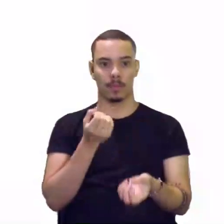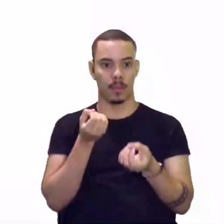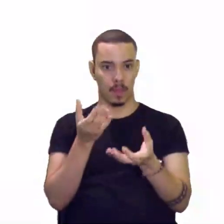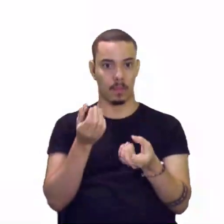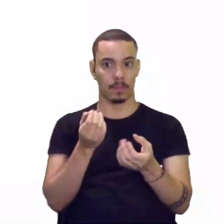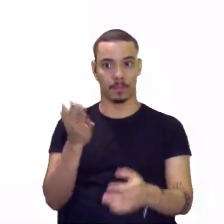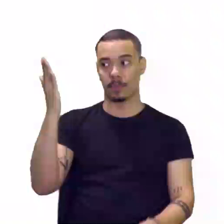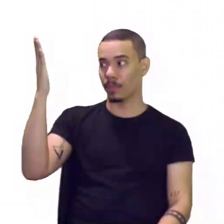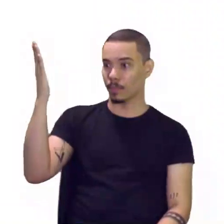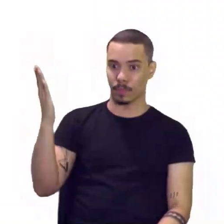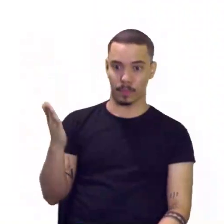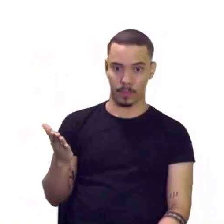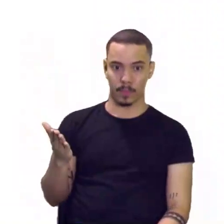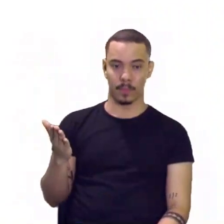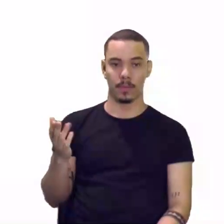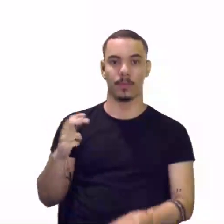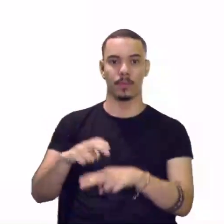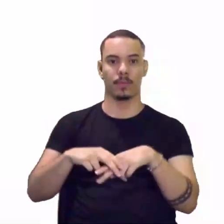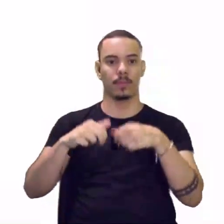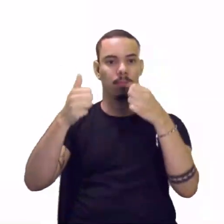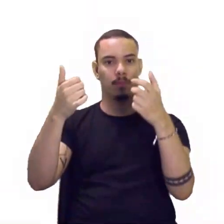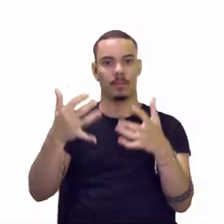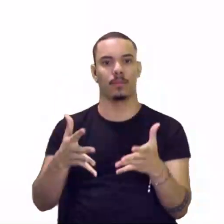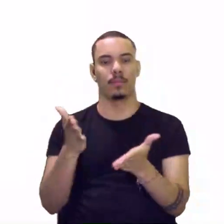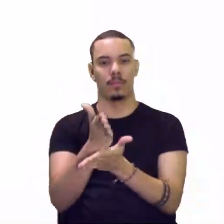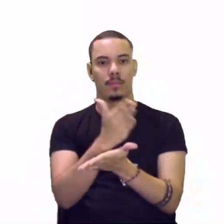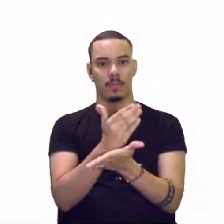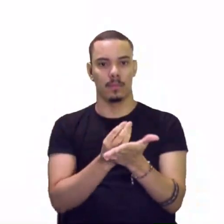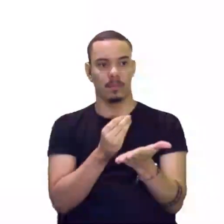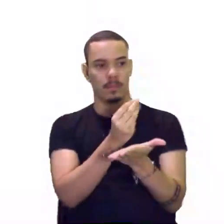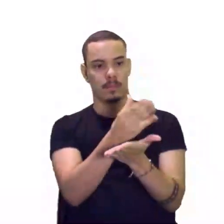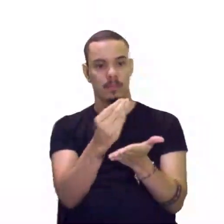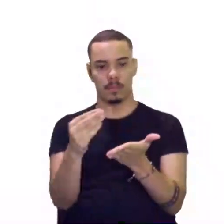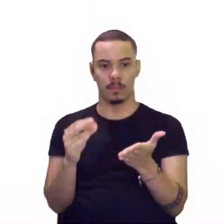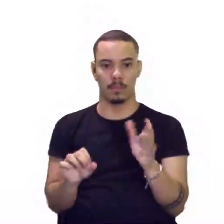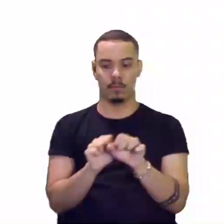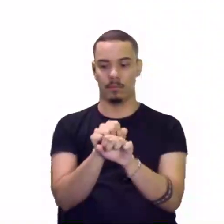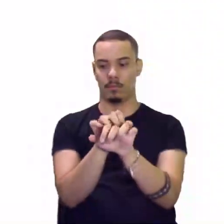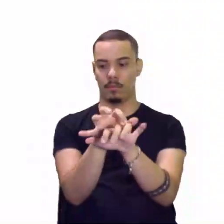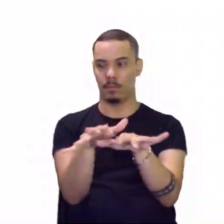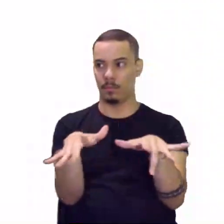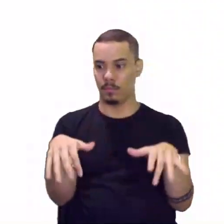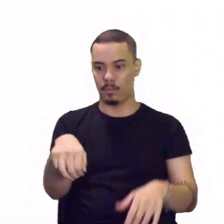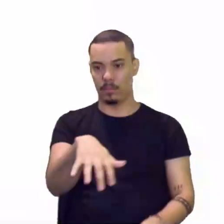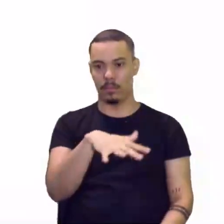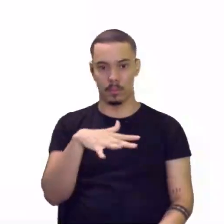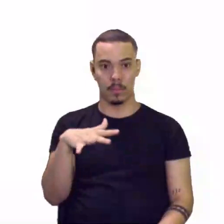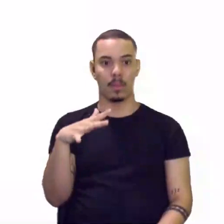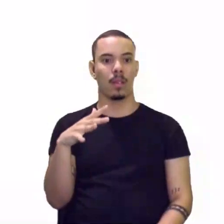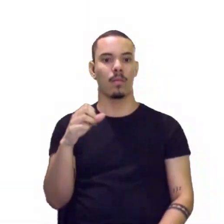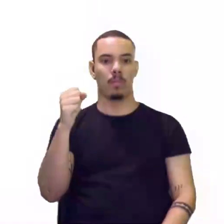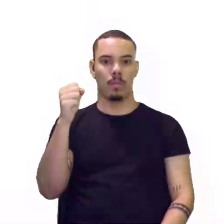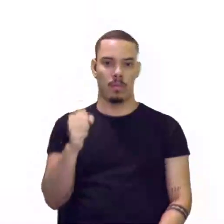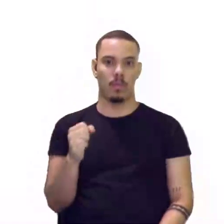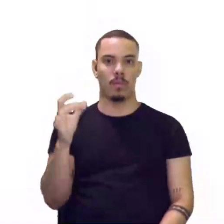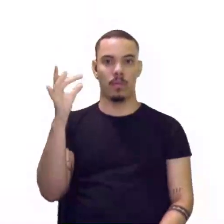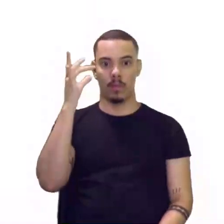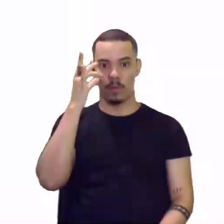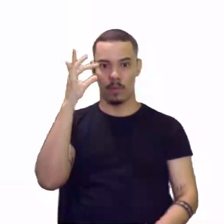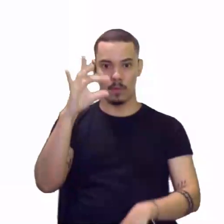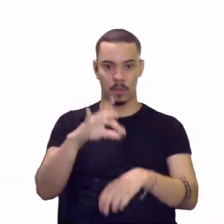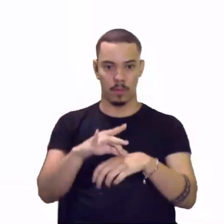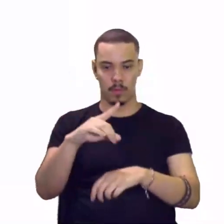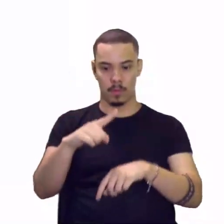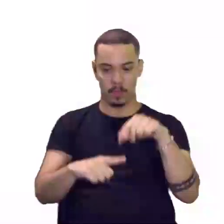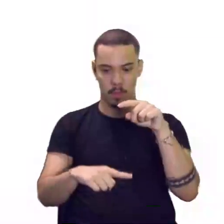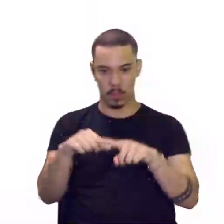quadro para vocês. Então, quando a gente fala de regionalização, a gente pode regionalizar uma área pelo critério físico.